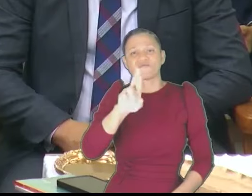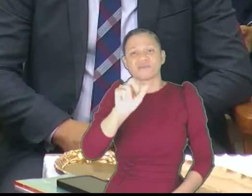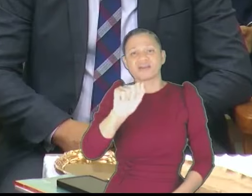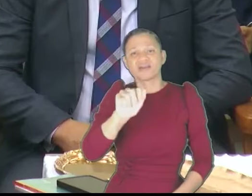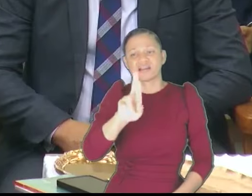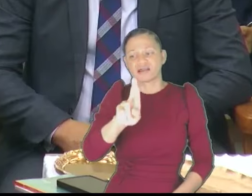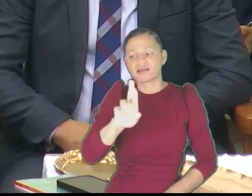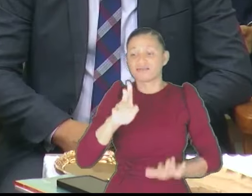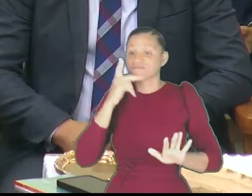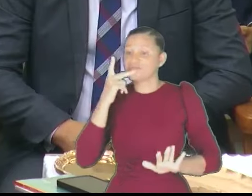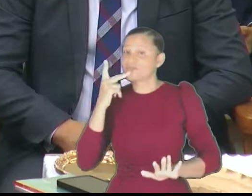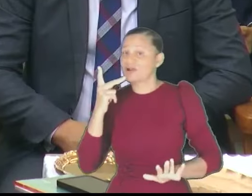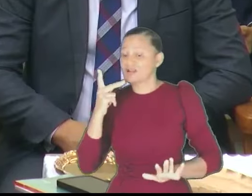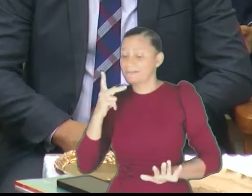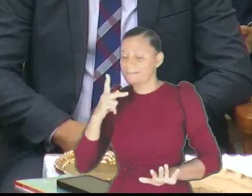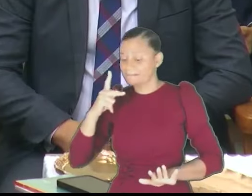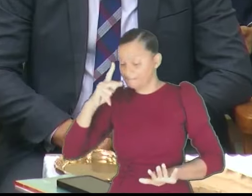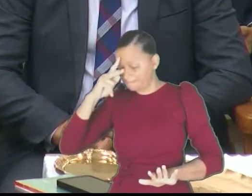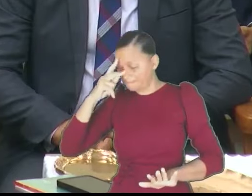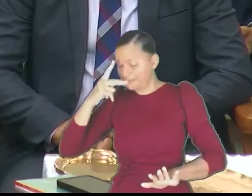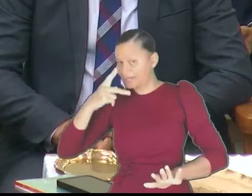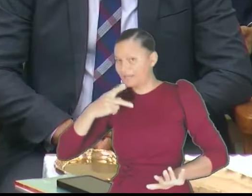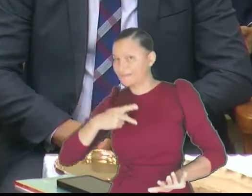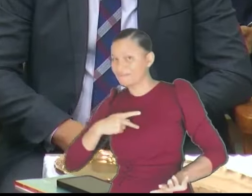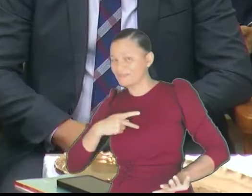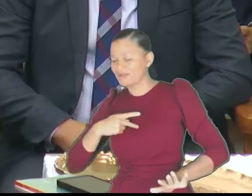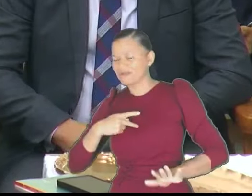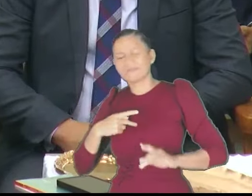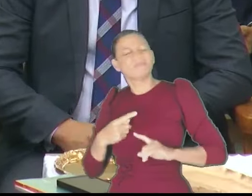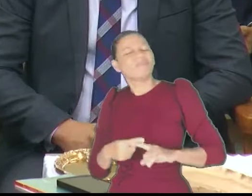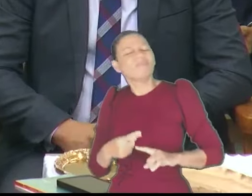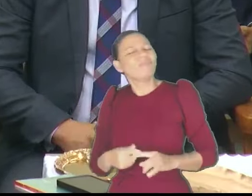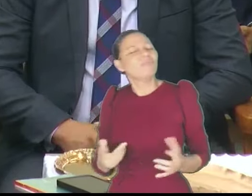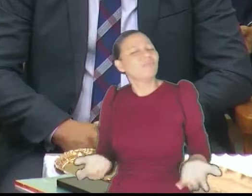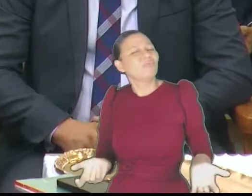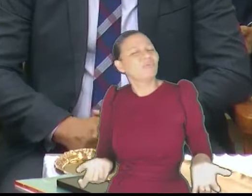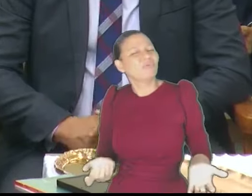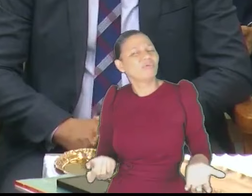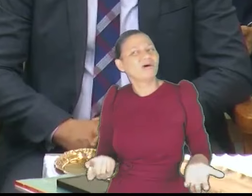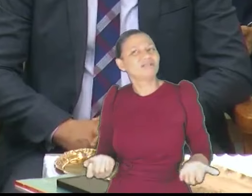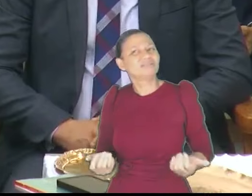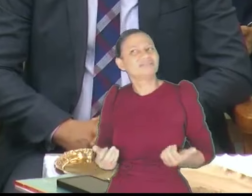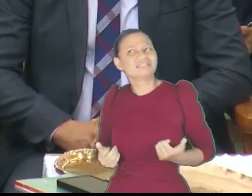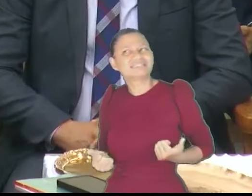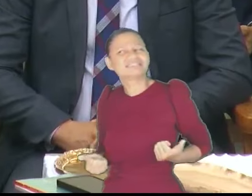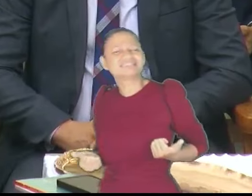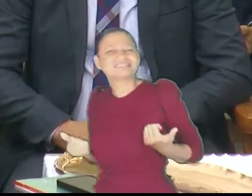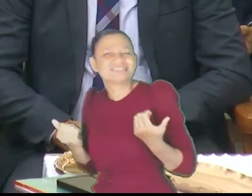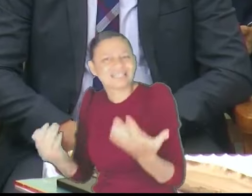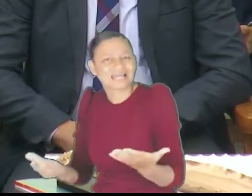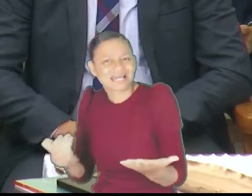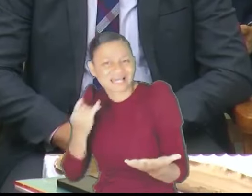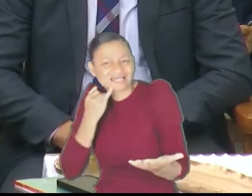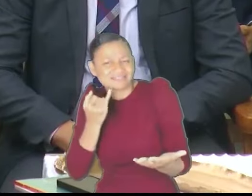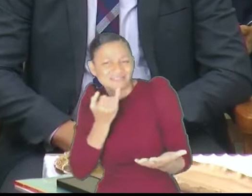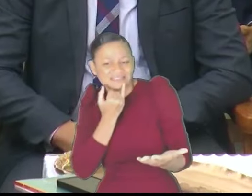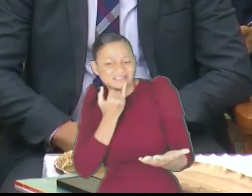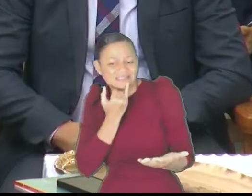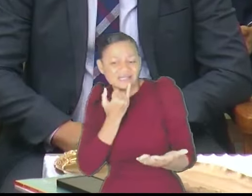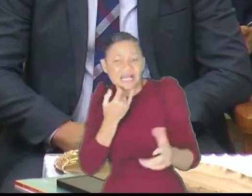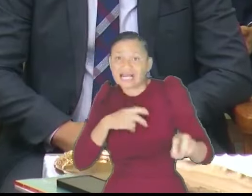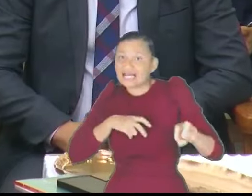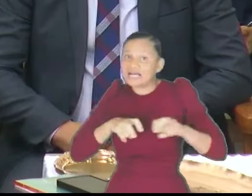si. Porque aquele ato não é o ato de entrega de Isaac. Aquele ato é o